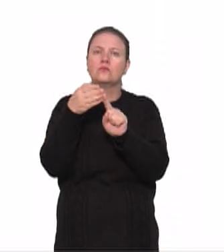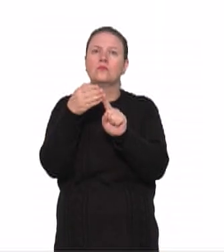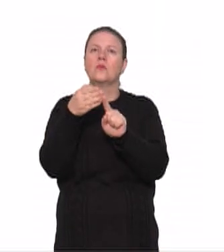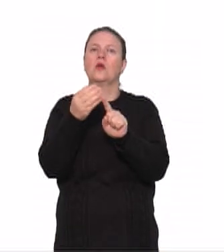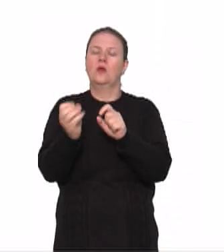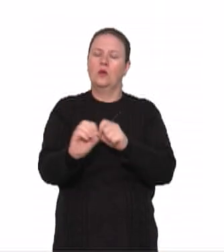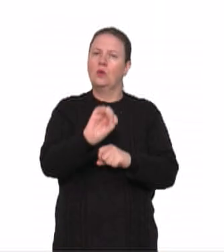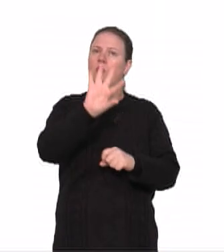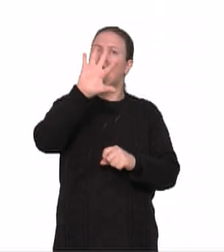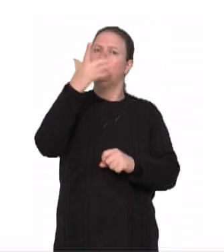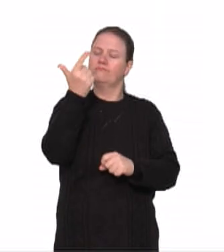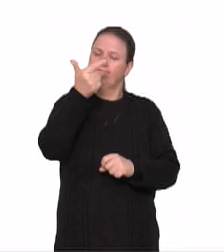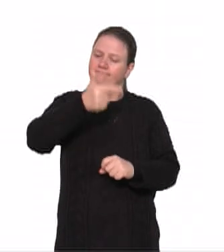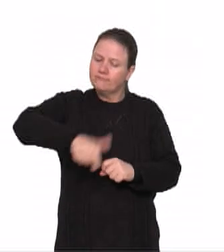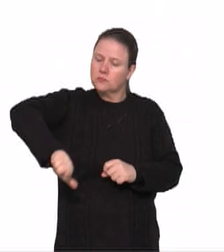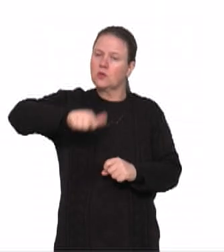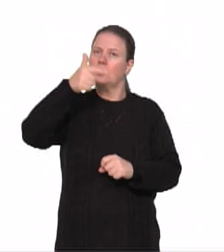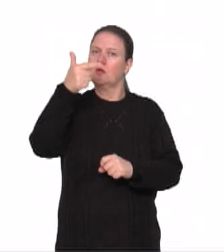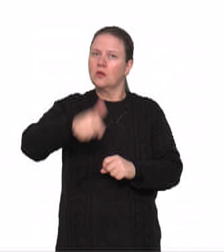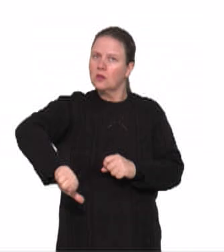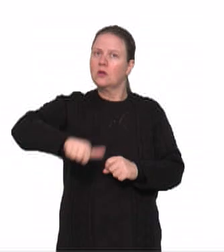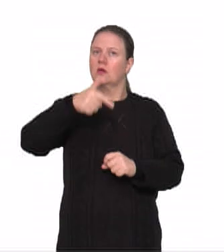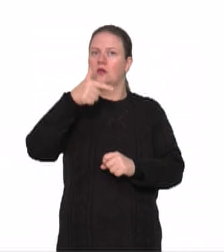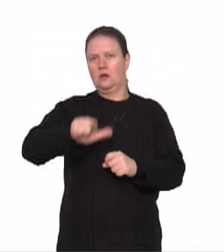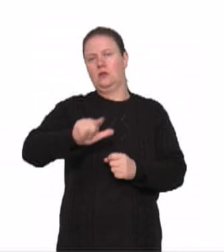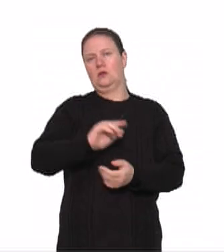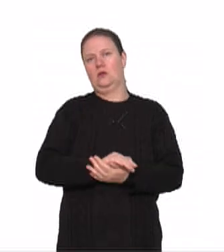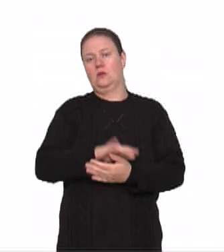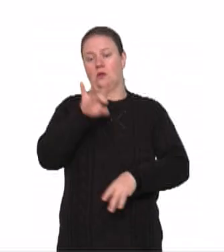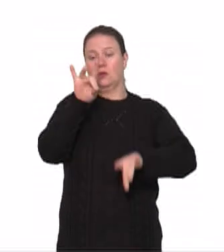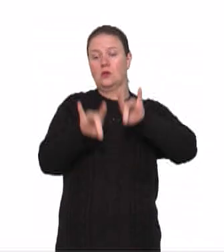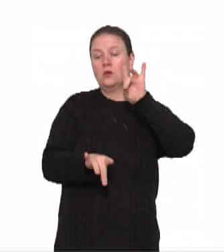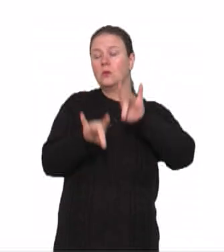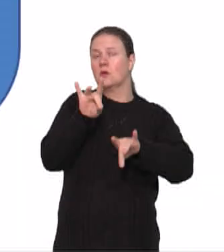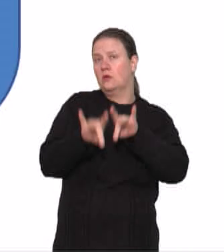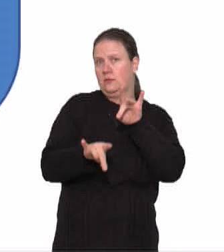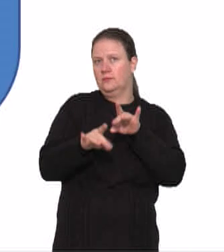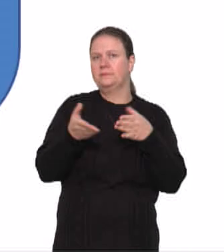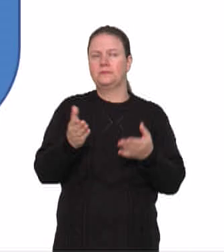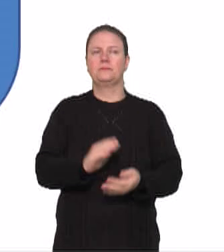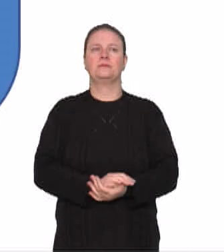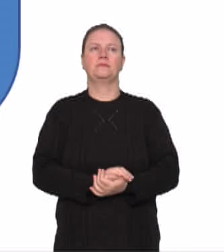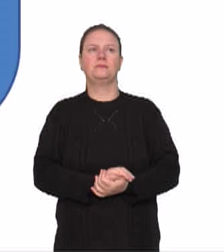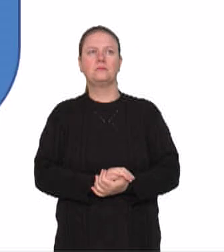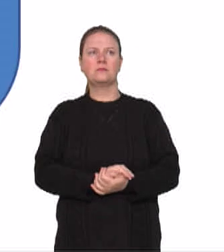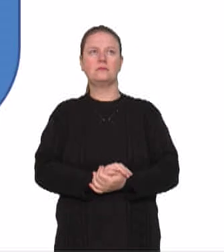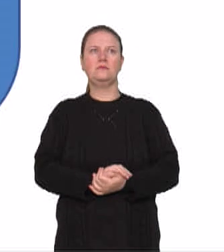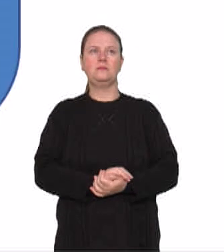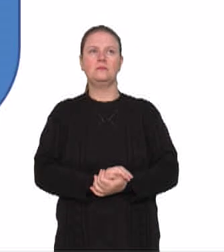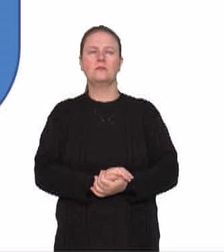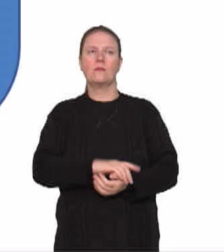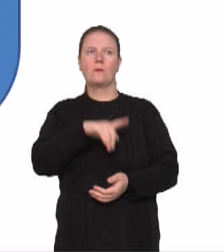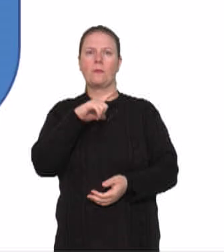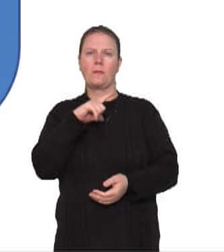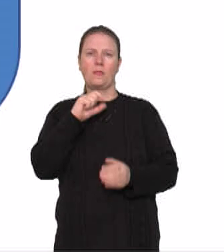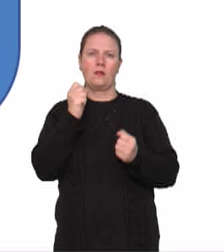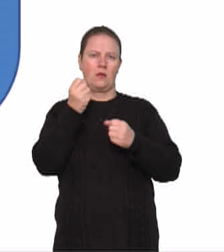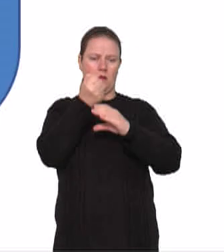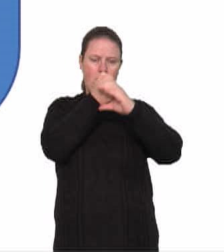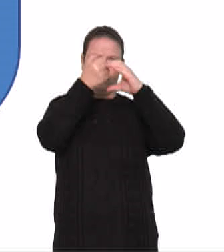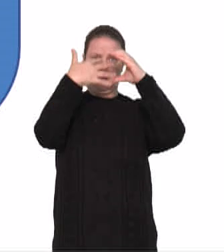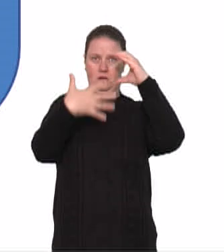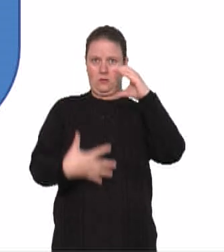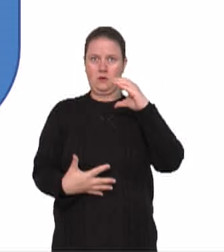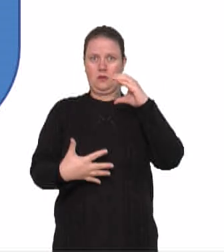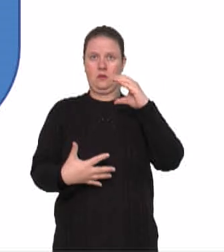recorrentemente estão por detrás aí da elaboração das peças teatrais? Então, vejam, algumas